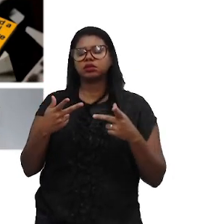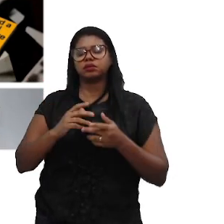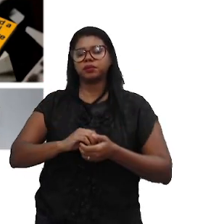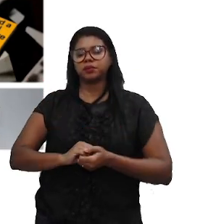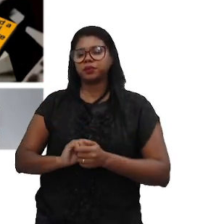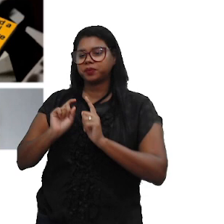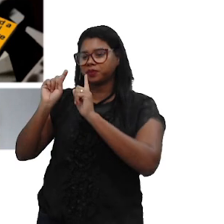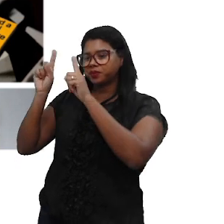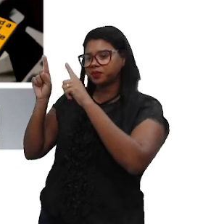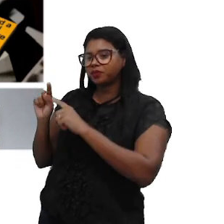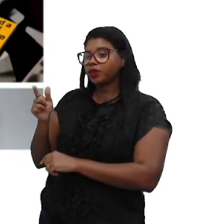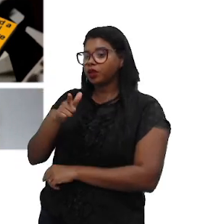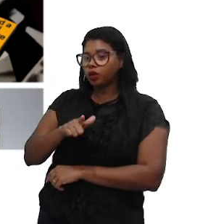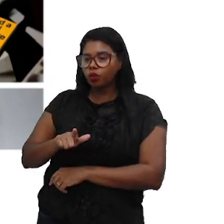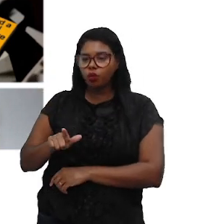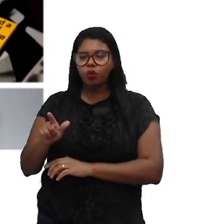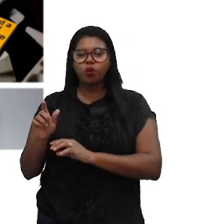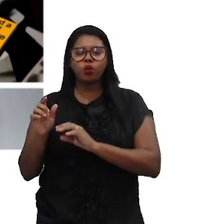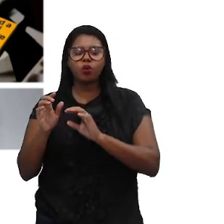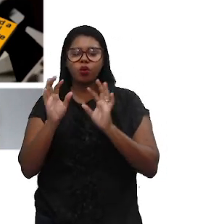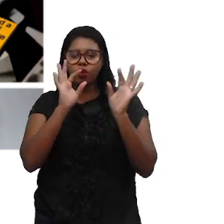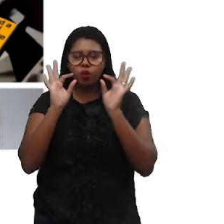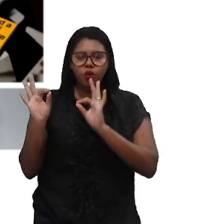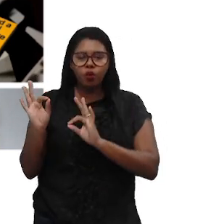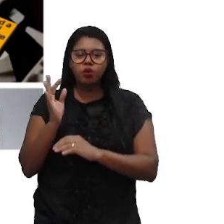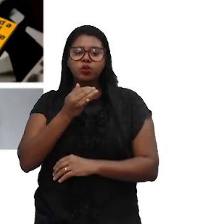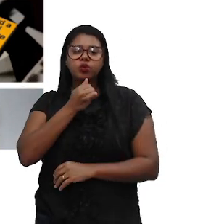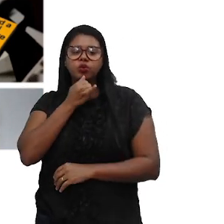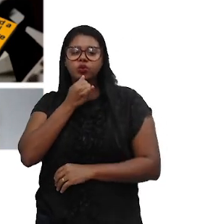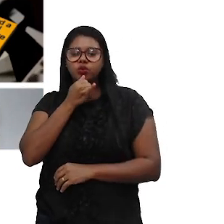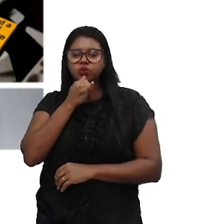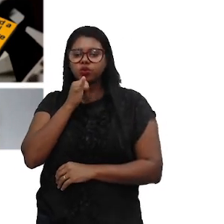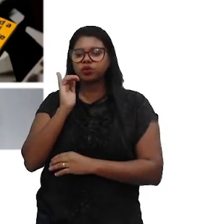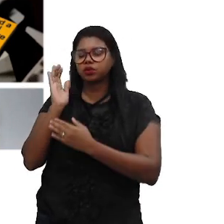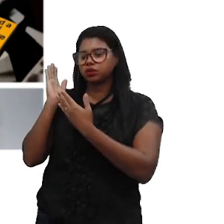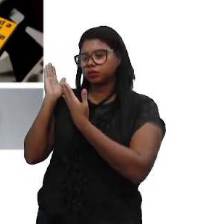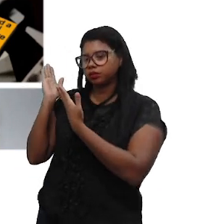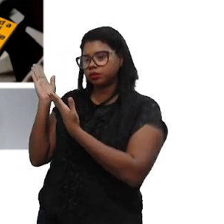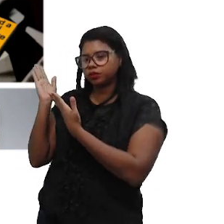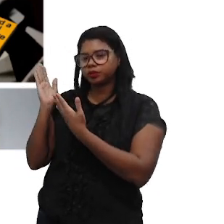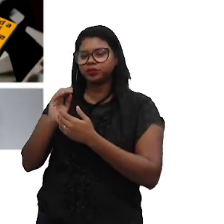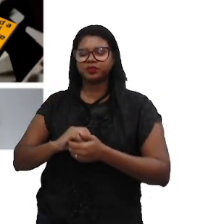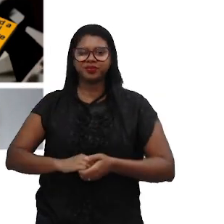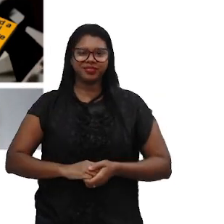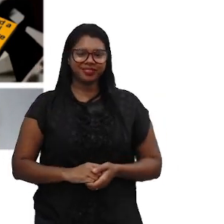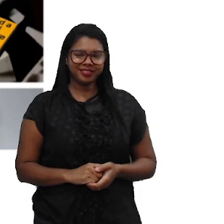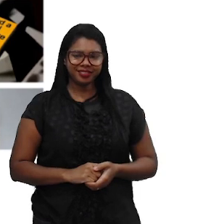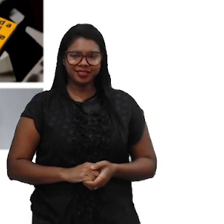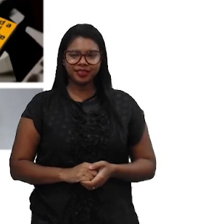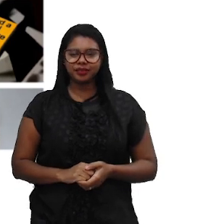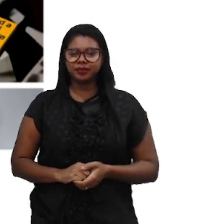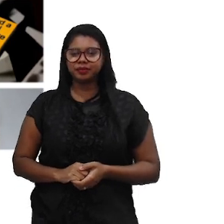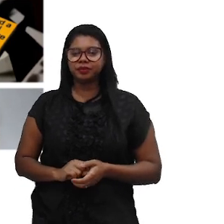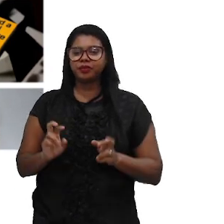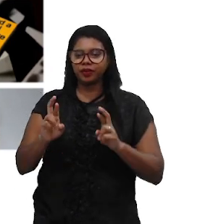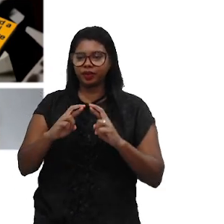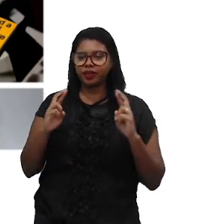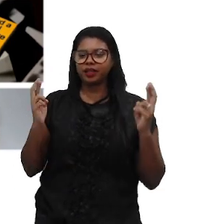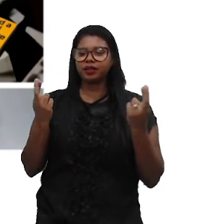inspirar em outros trabalhos, né? E aí eu trouxe um exemplo de um painel de inspiração, né? Onde a pessoa